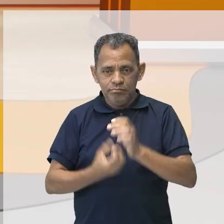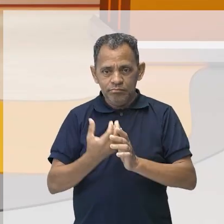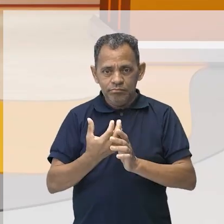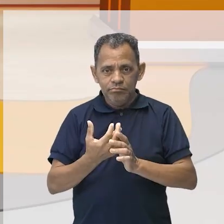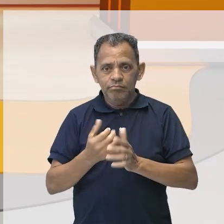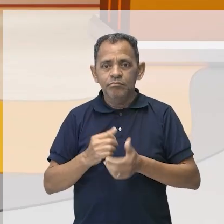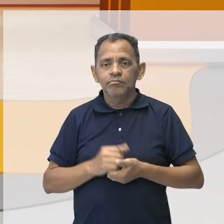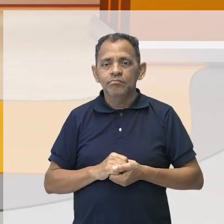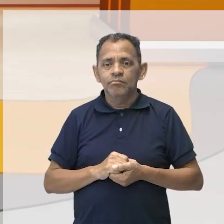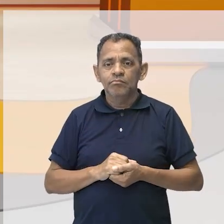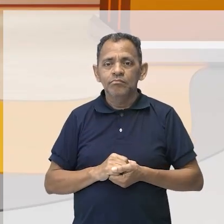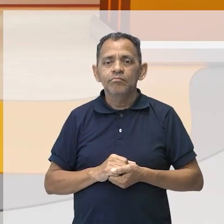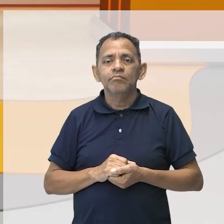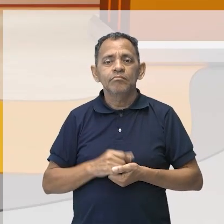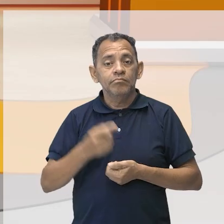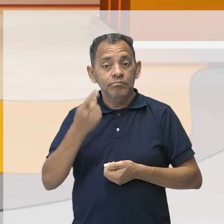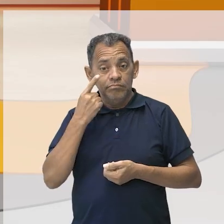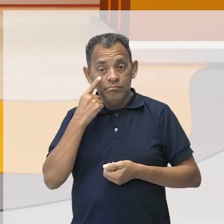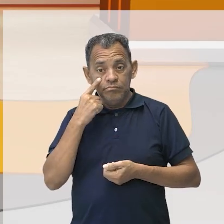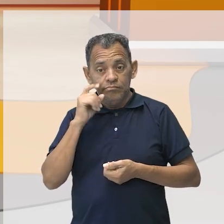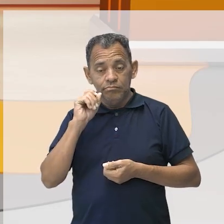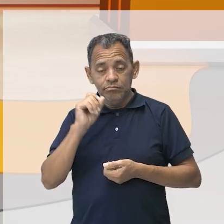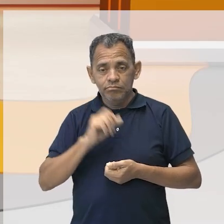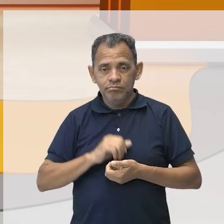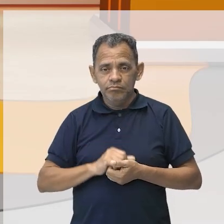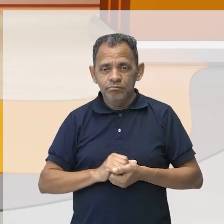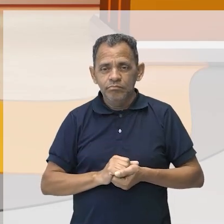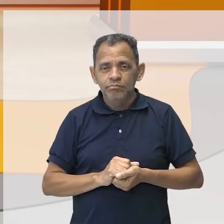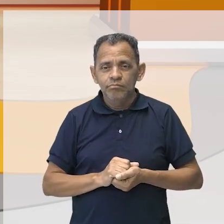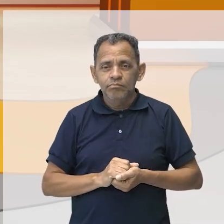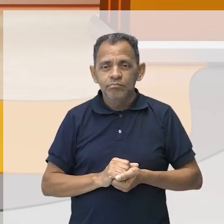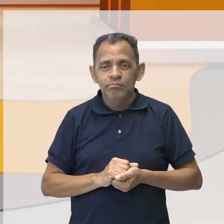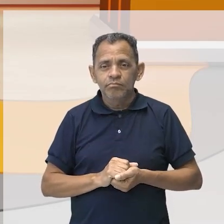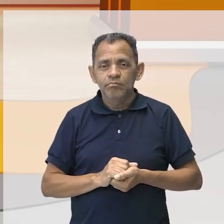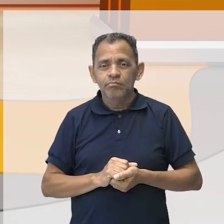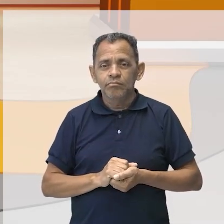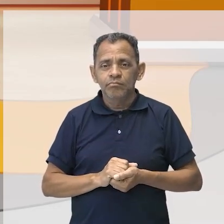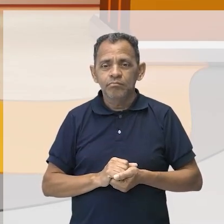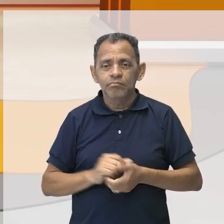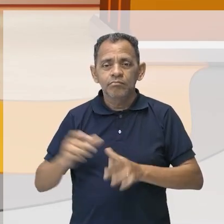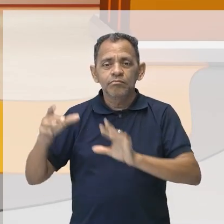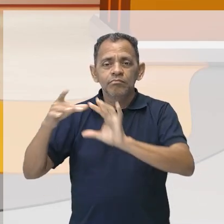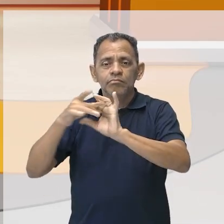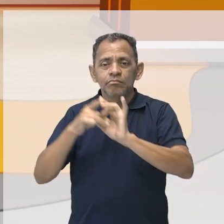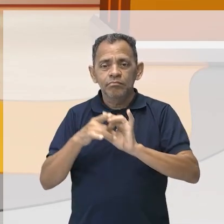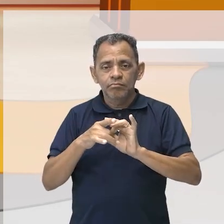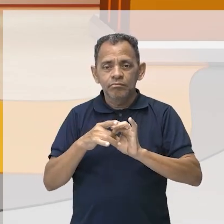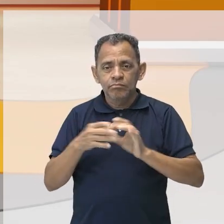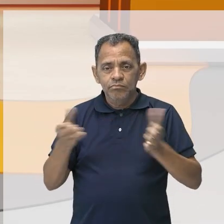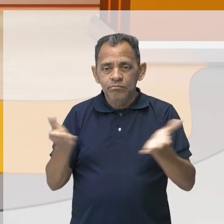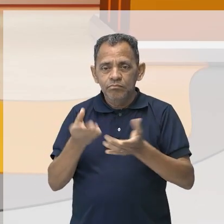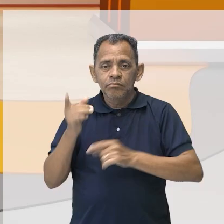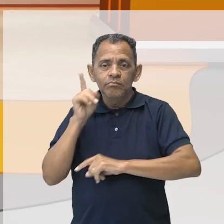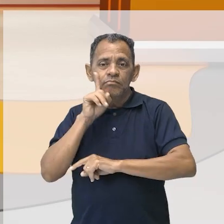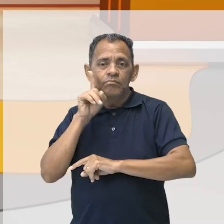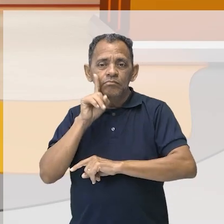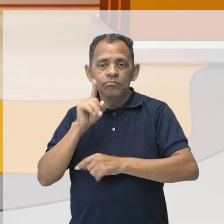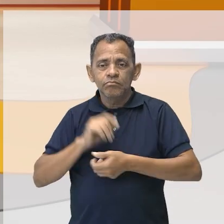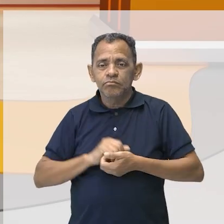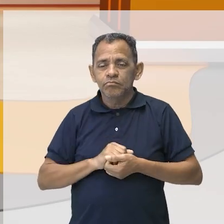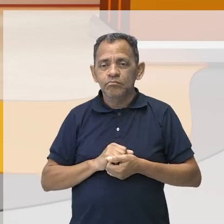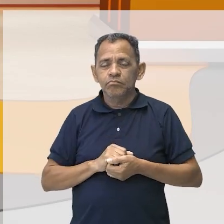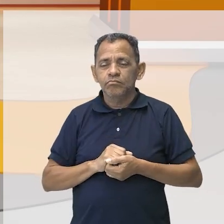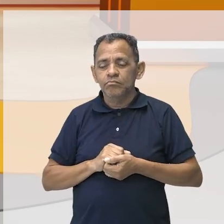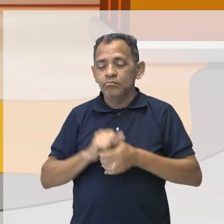gente, a gente vai observar aí que vai estar muito ligado hoje em dia aos Estados Unidos da América,